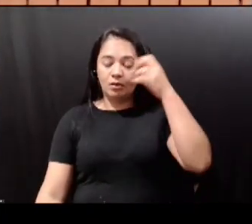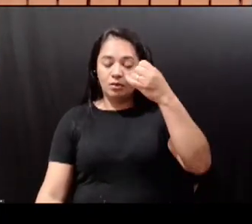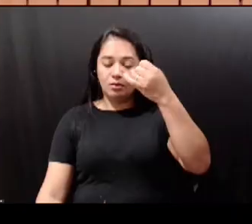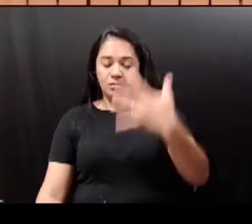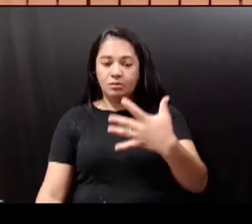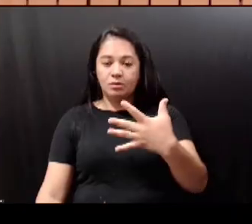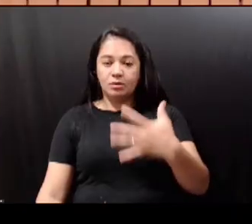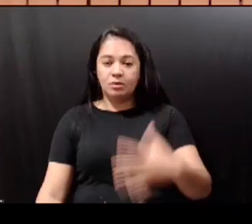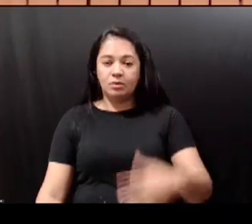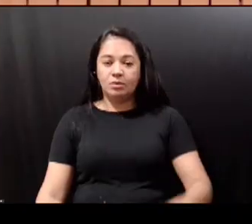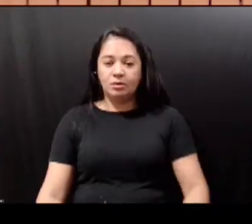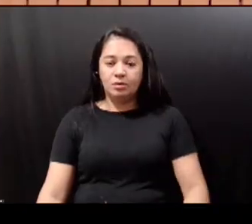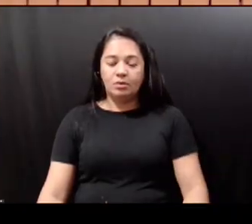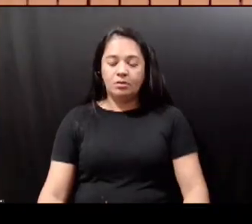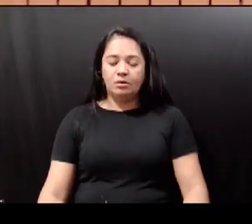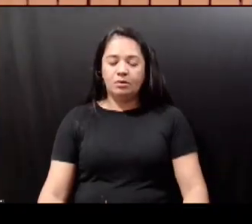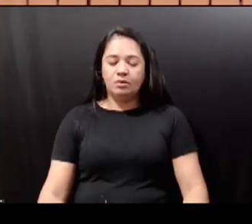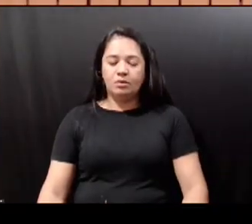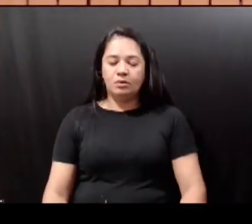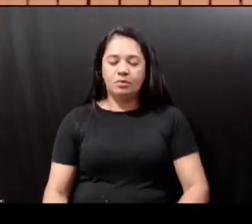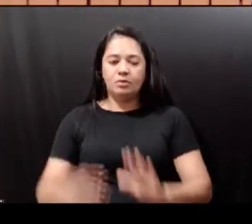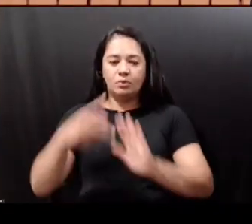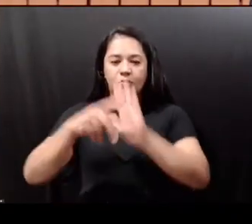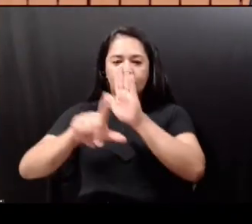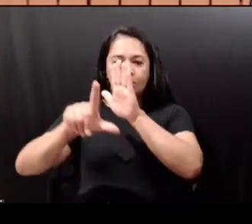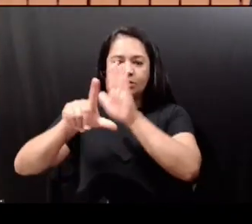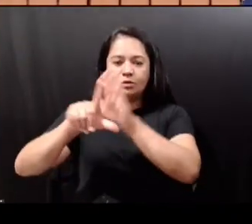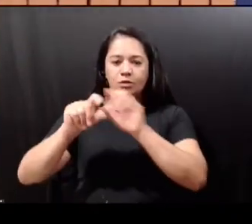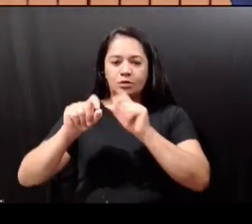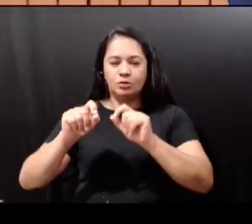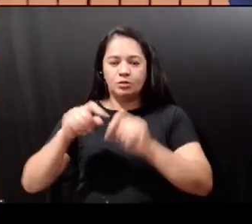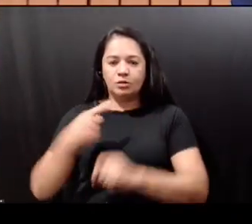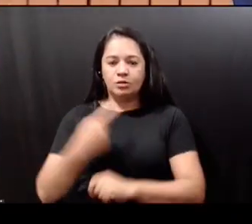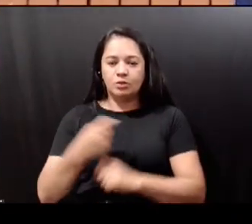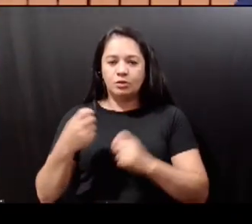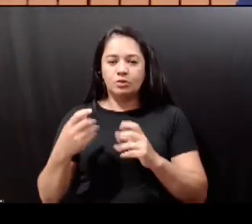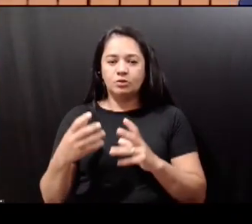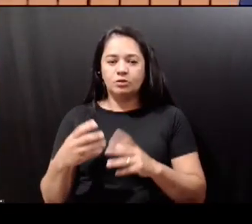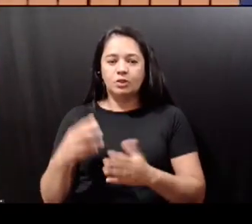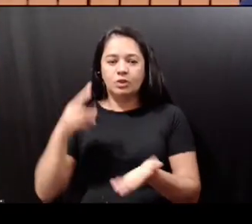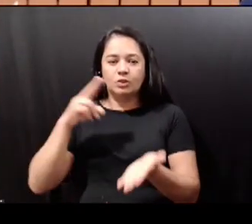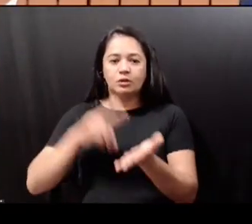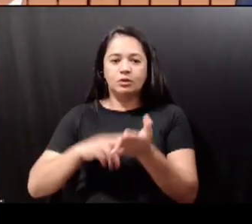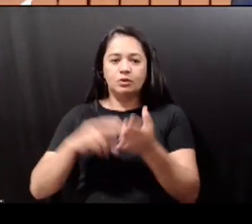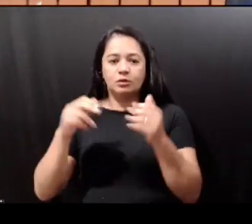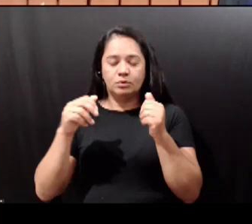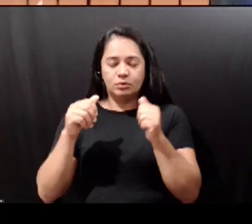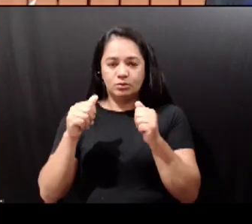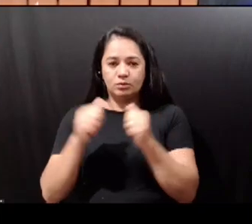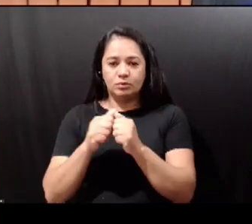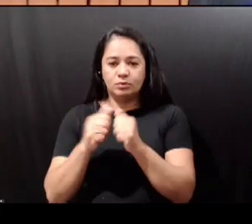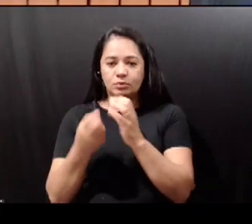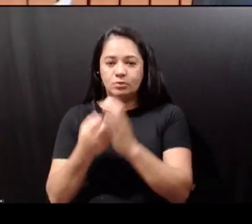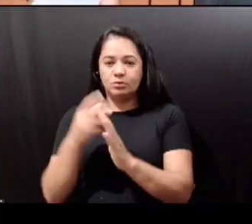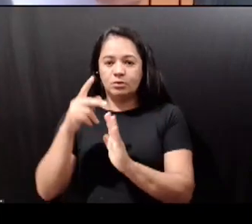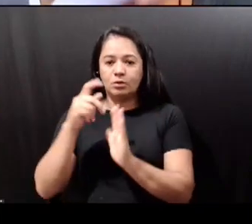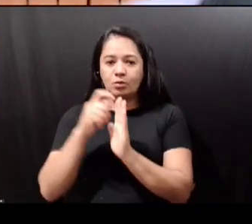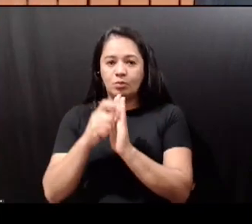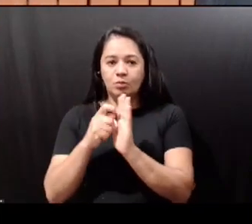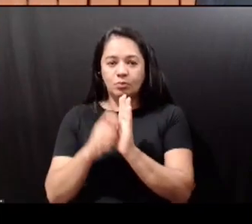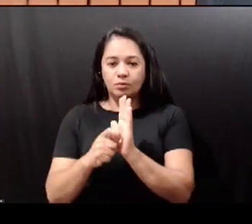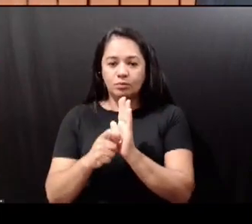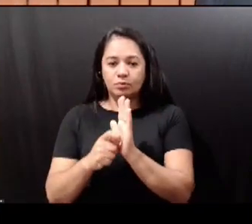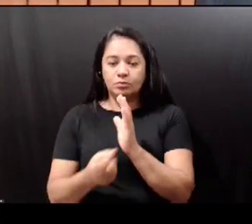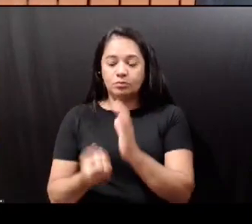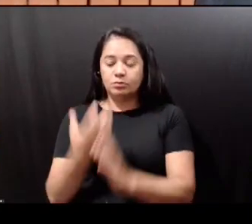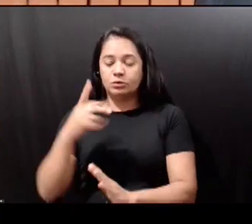lei, no qual todos nós da comissão vamos assumir junto a autoria desse projeto. Ele também já